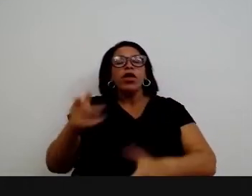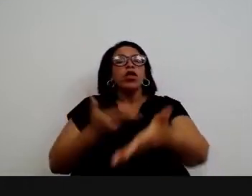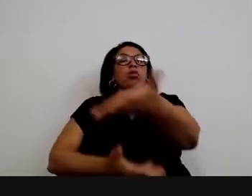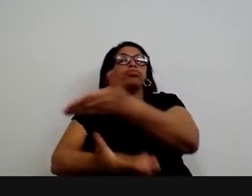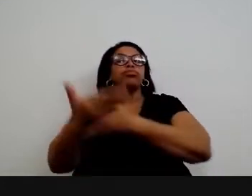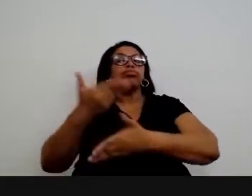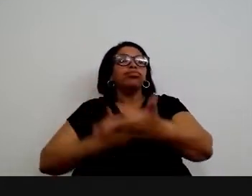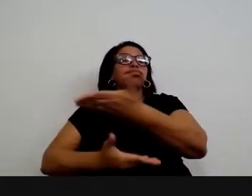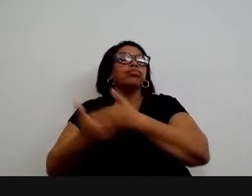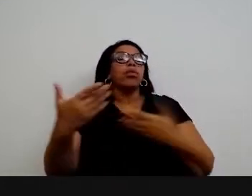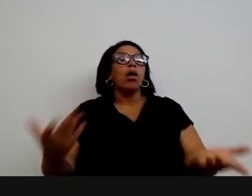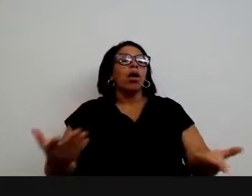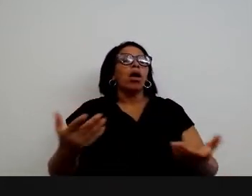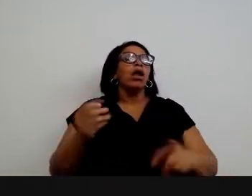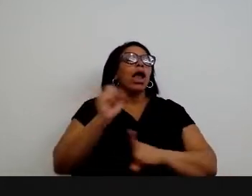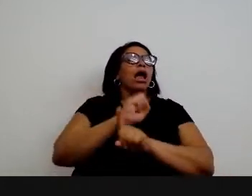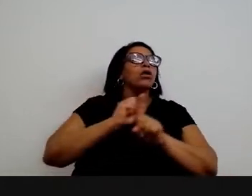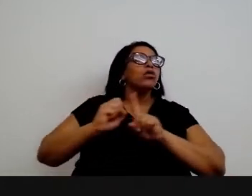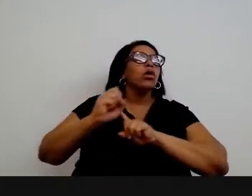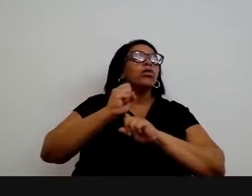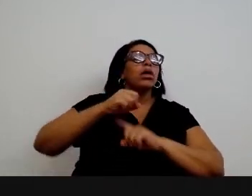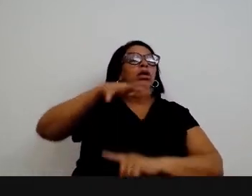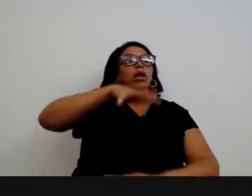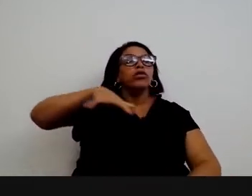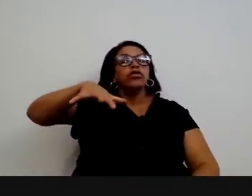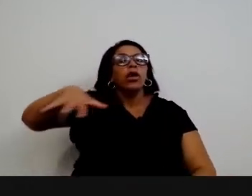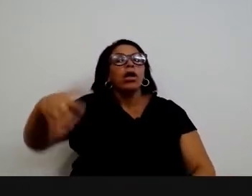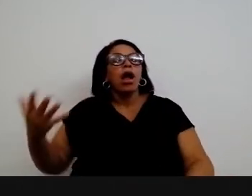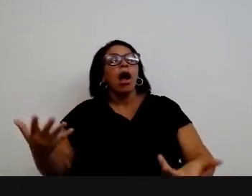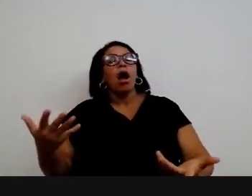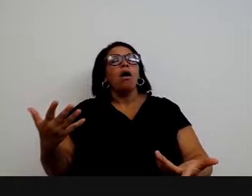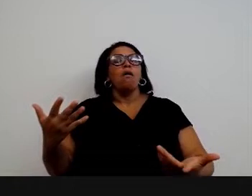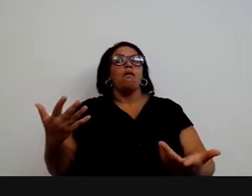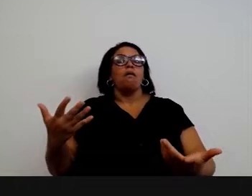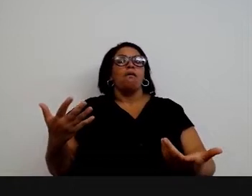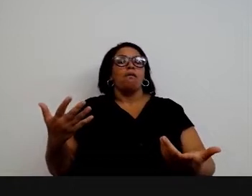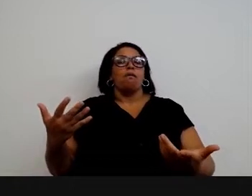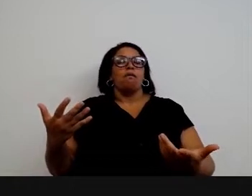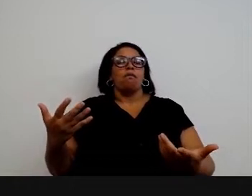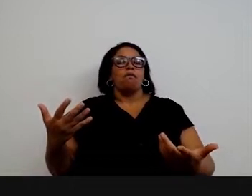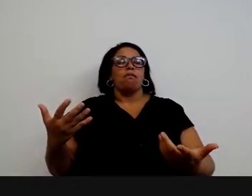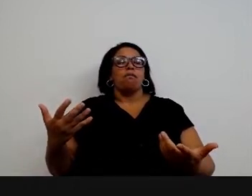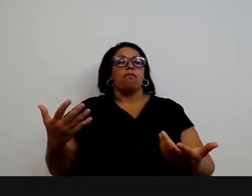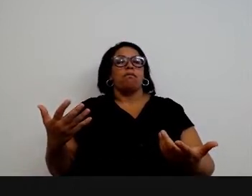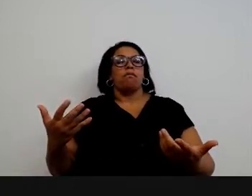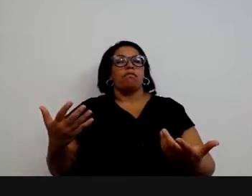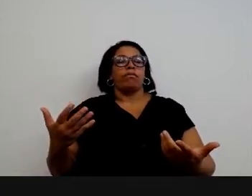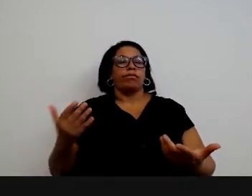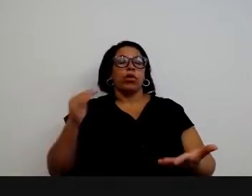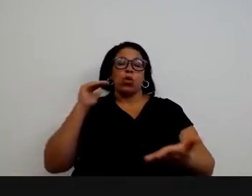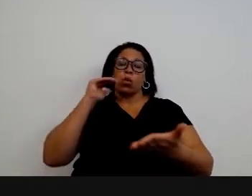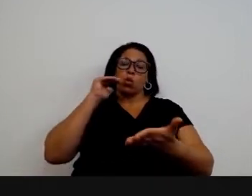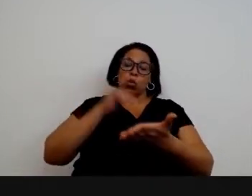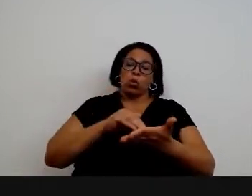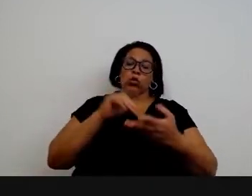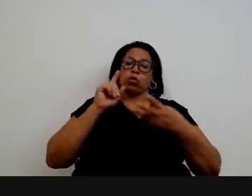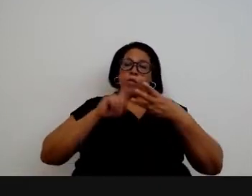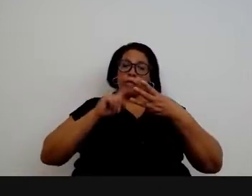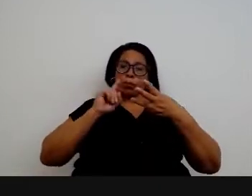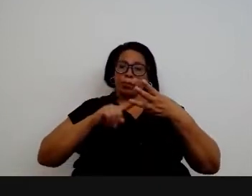de, entre aspas, fora do parlamento, porque, em tese, do parlamento ninguém fica fora, né? O último